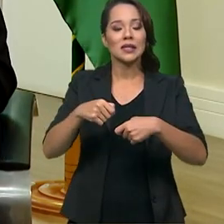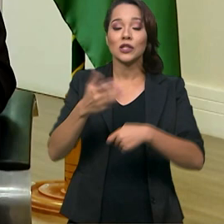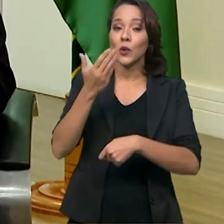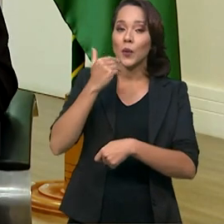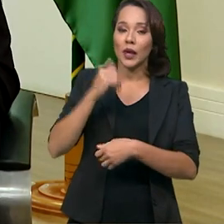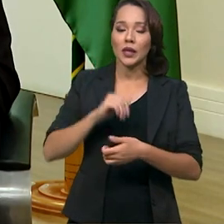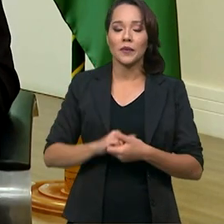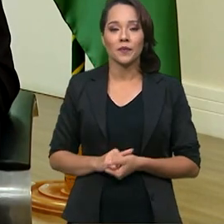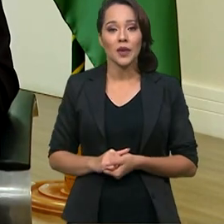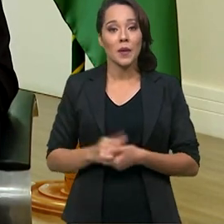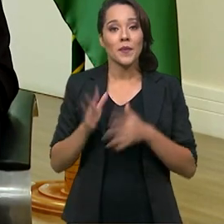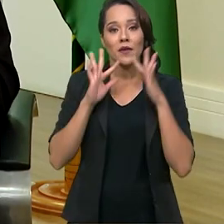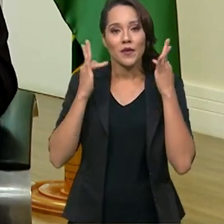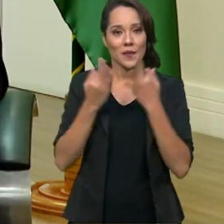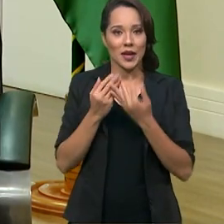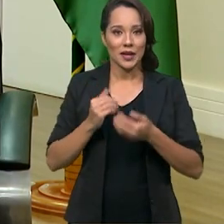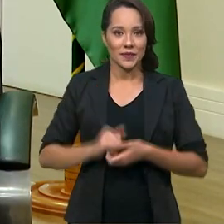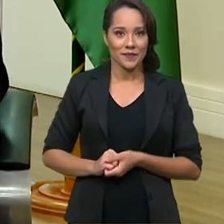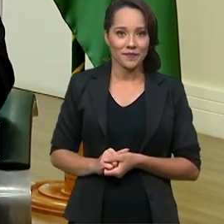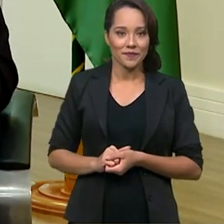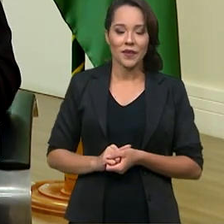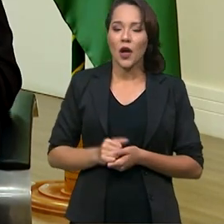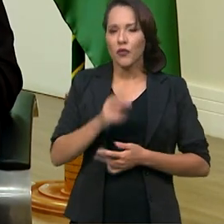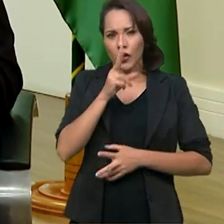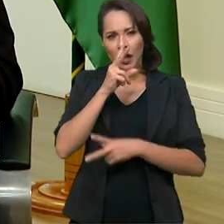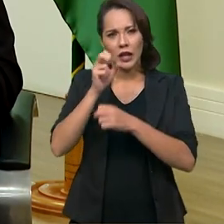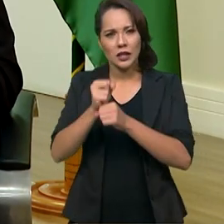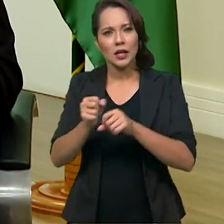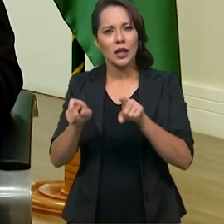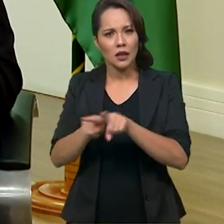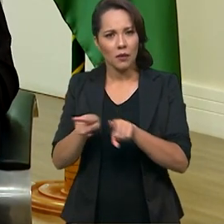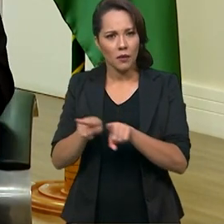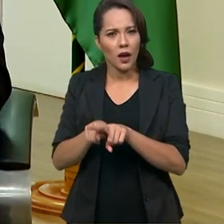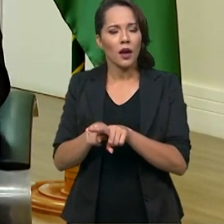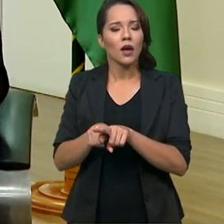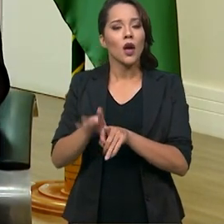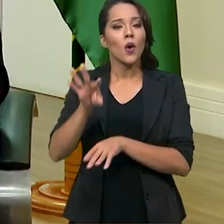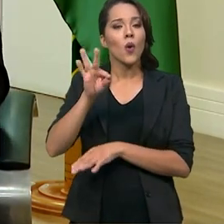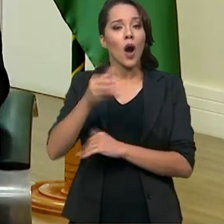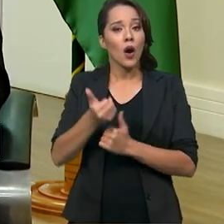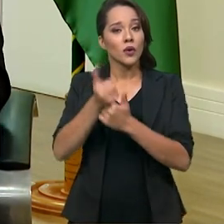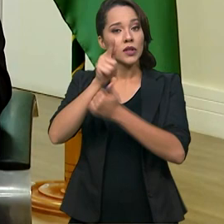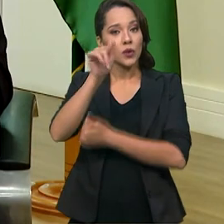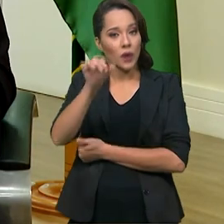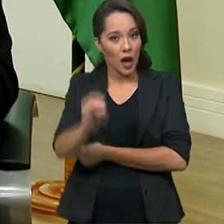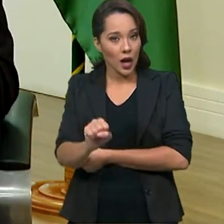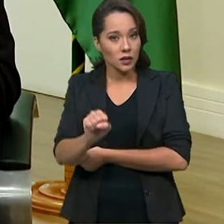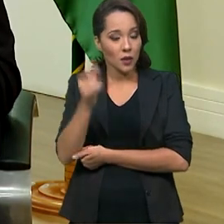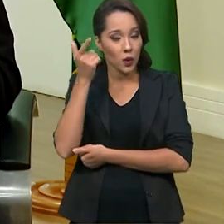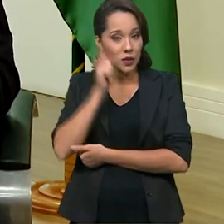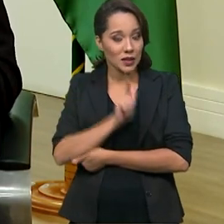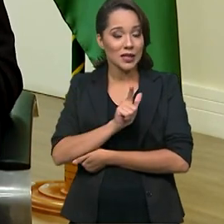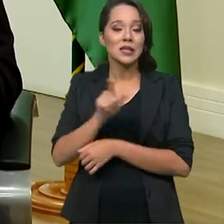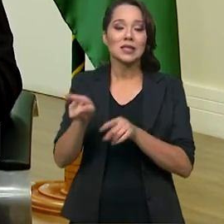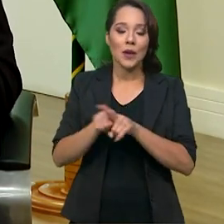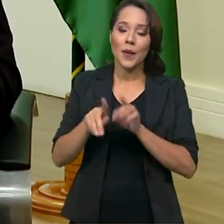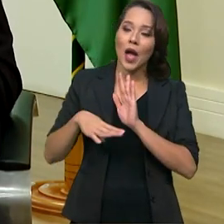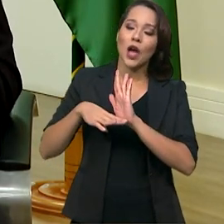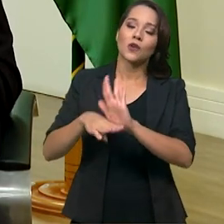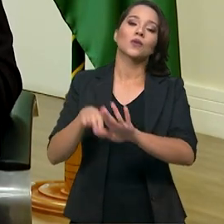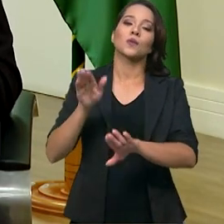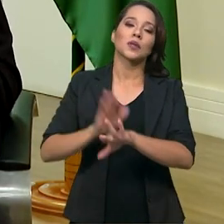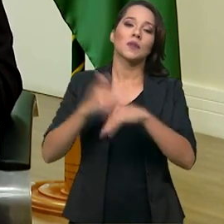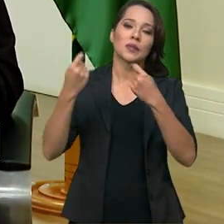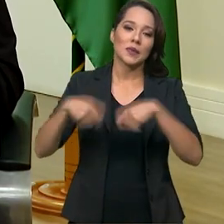de alimentos para a sua família. Fortalecimento do auxílio gás para que chegue sim a ajuda para os